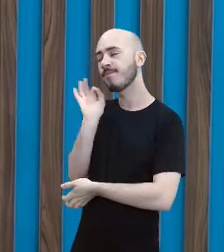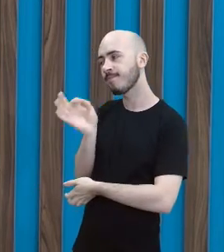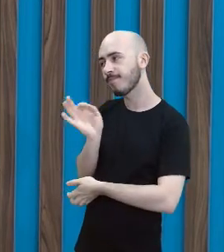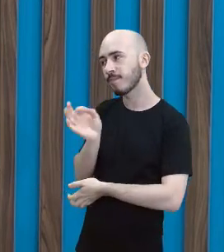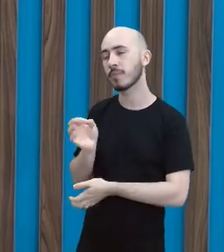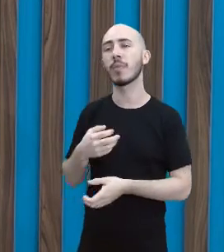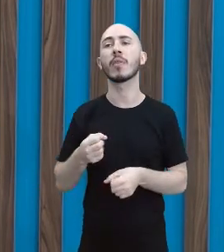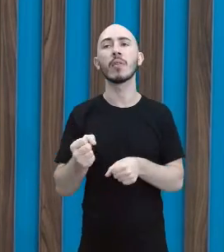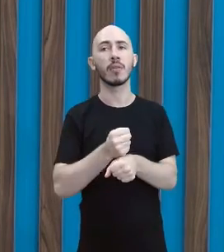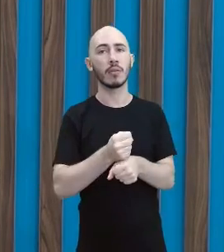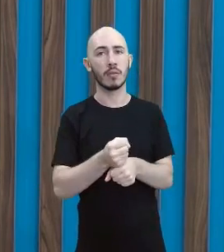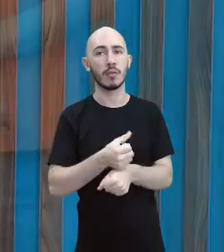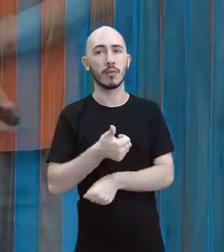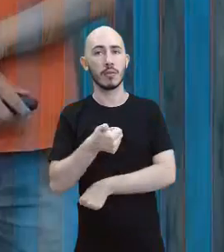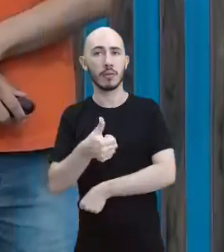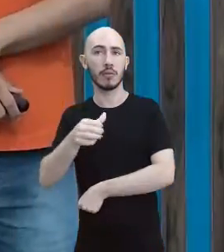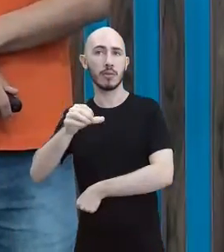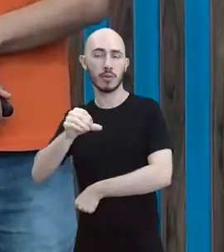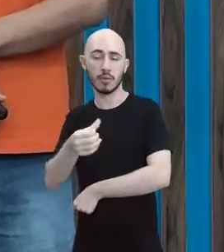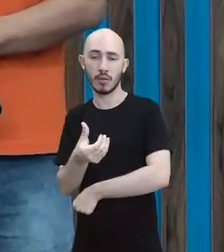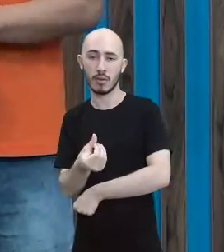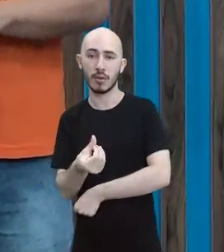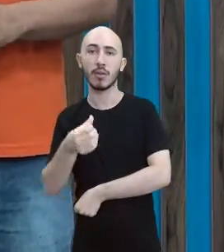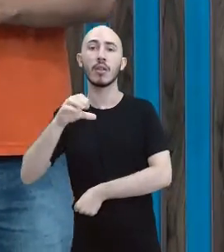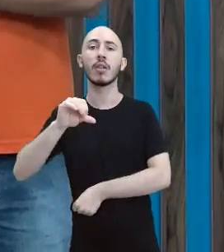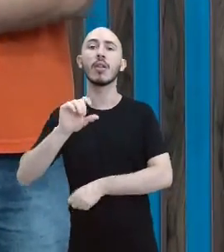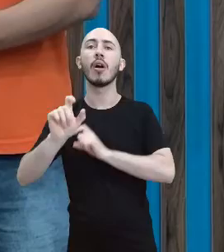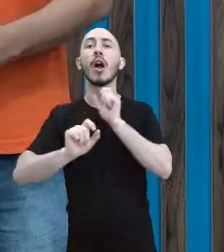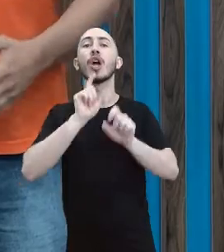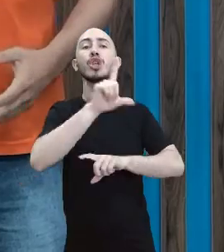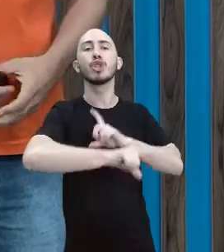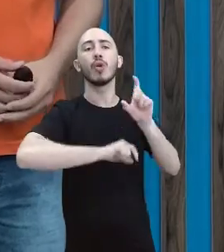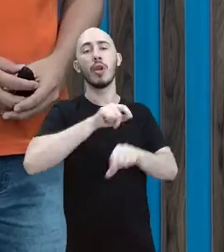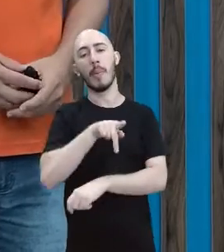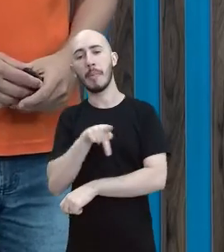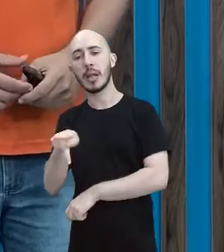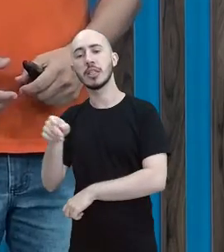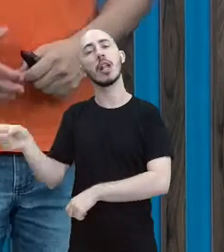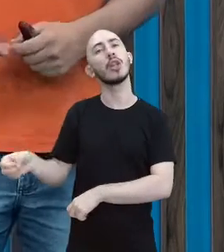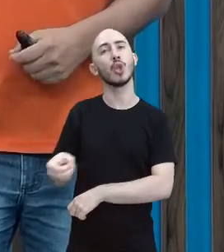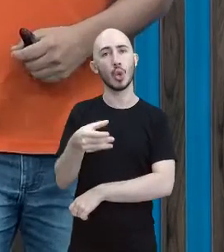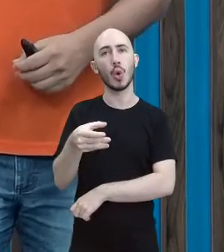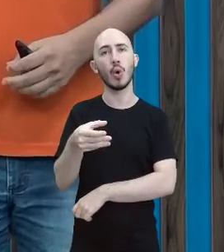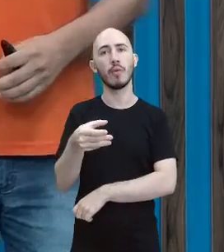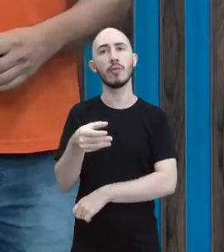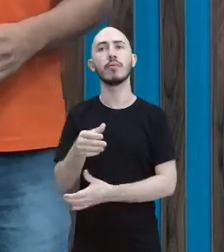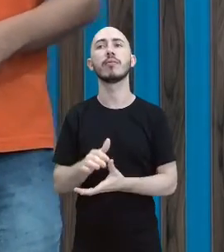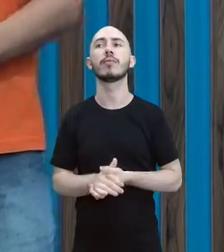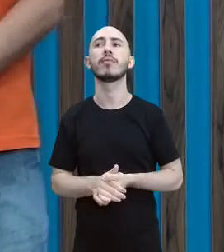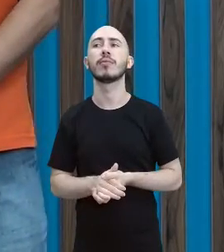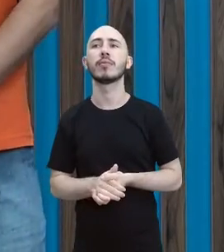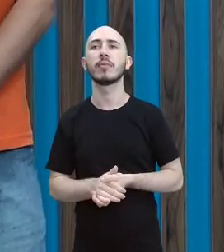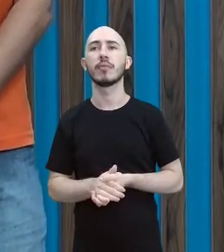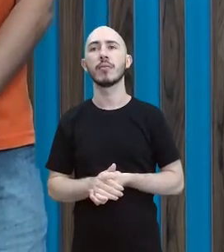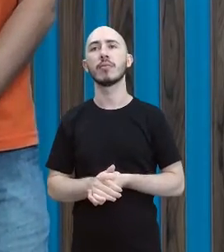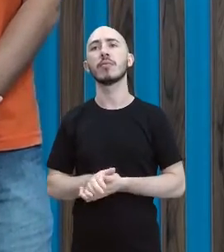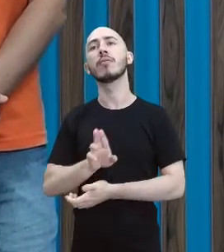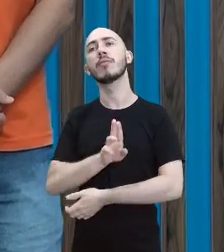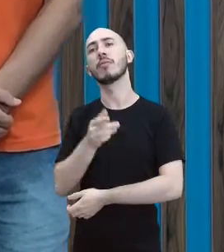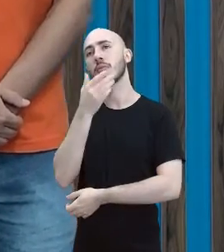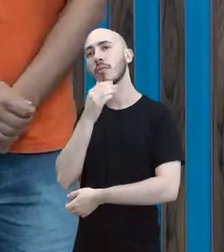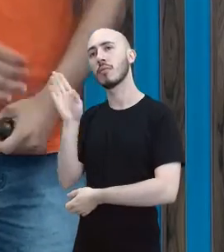em 1969, gente, acabou sendo escolhido aí um novo presidente após a morte do Costa e Silva, né, que é o Emílio